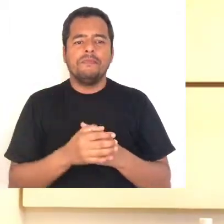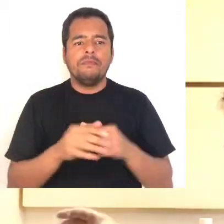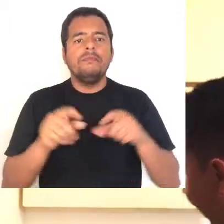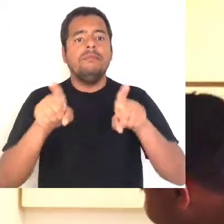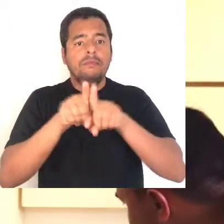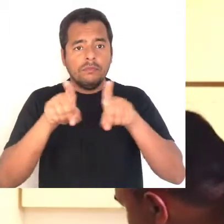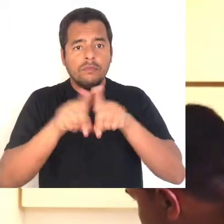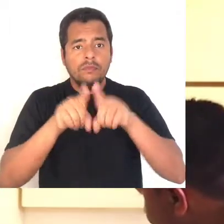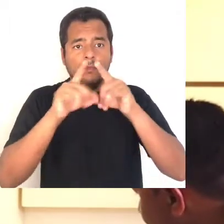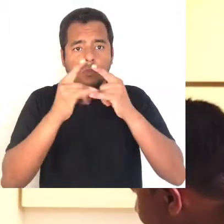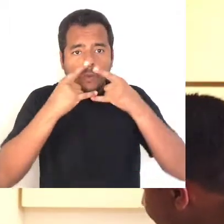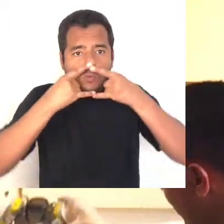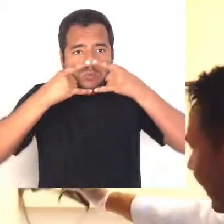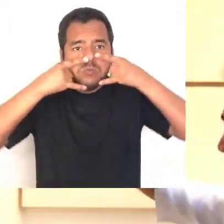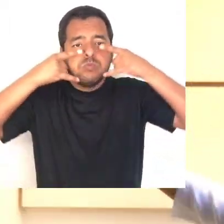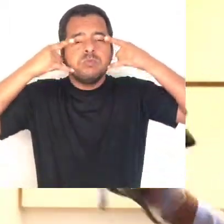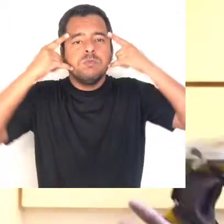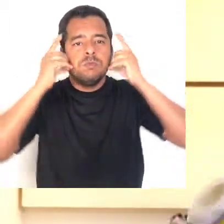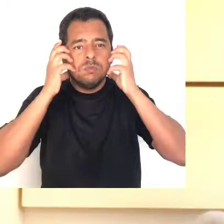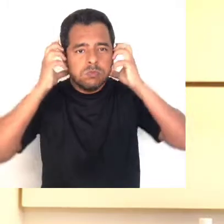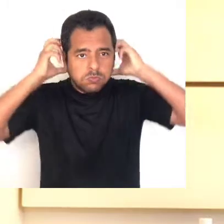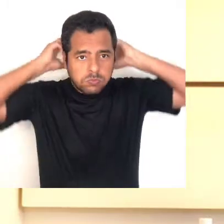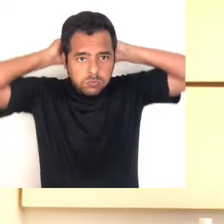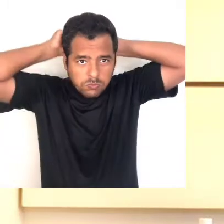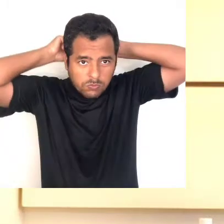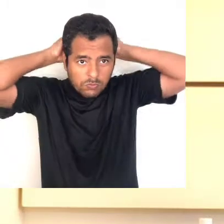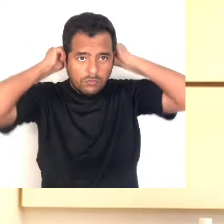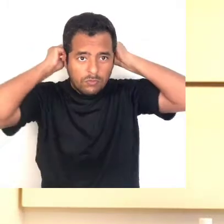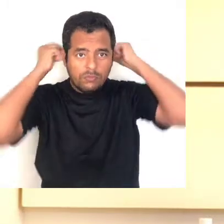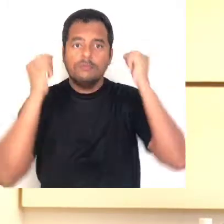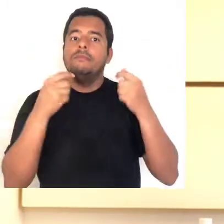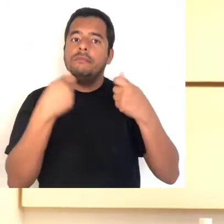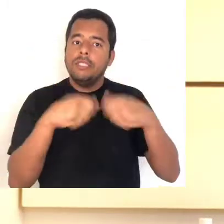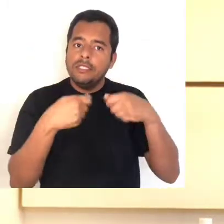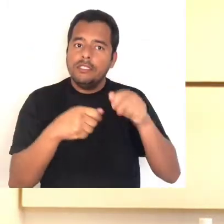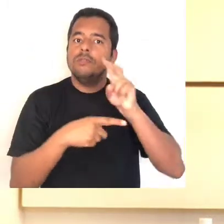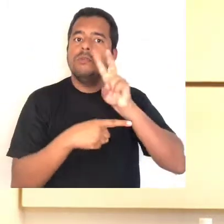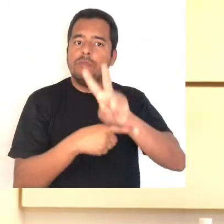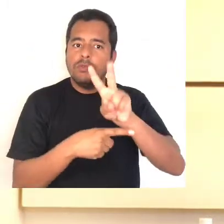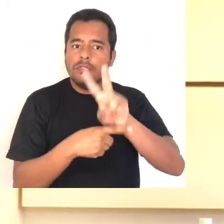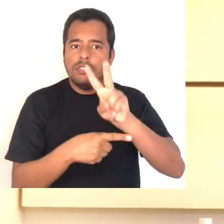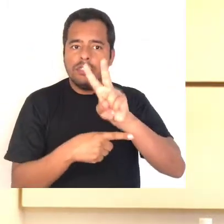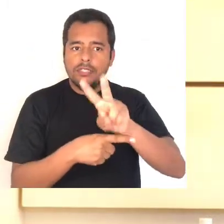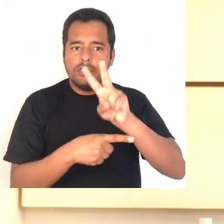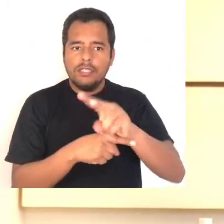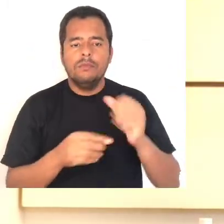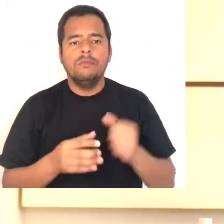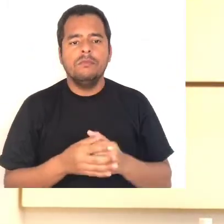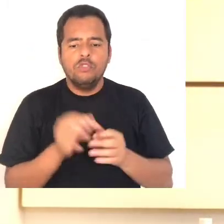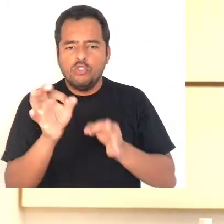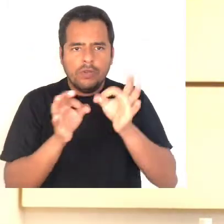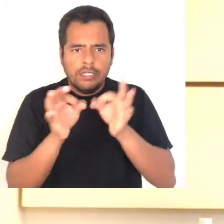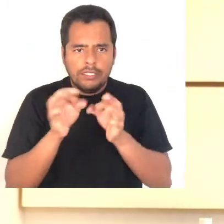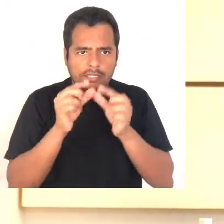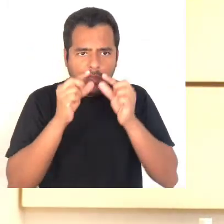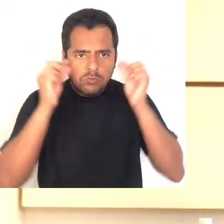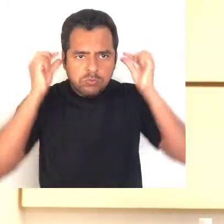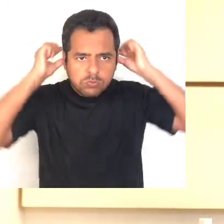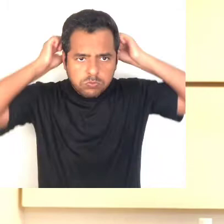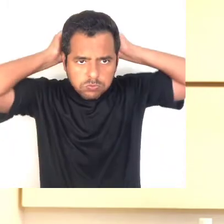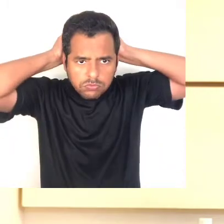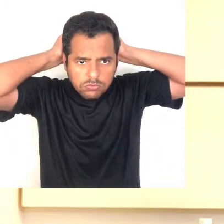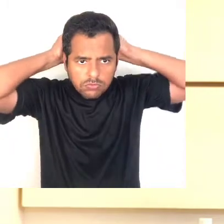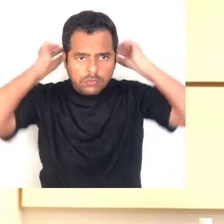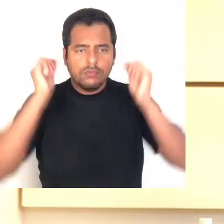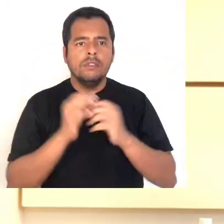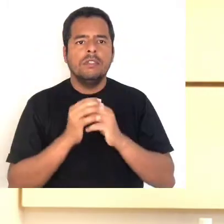clorídrico concentrado. Vou colocar também a máscara, tá? Precisamos ter uma proteção aí. Deixa eu organizar